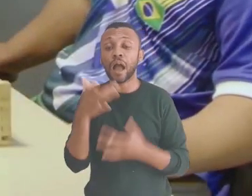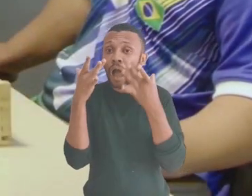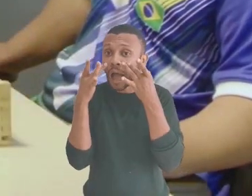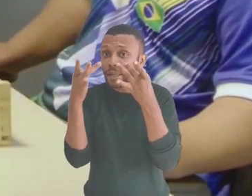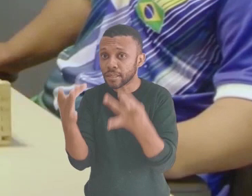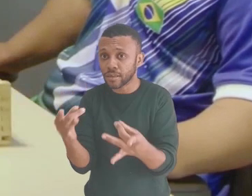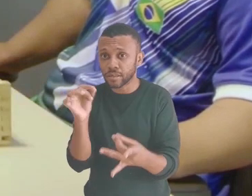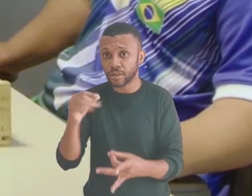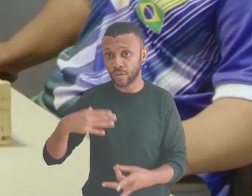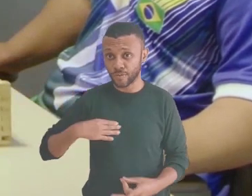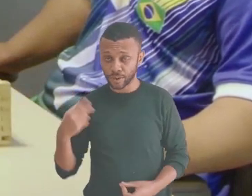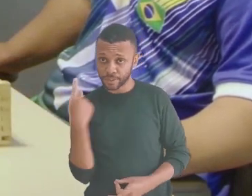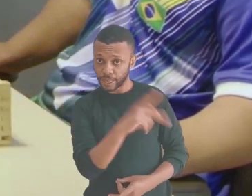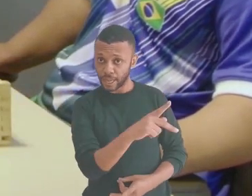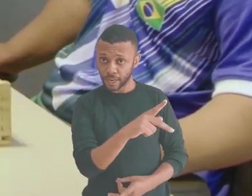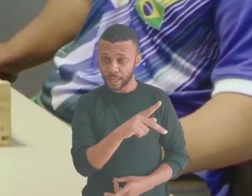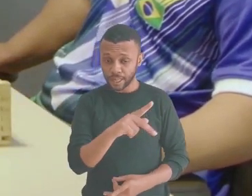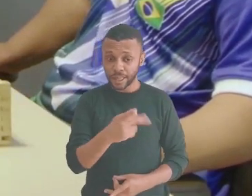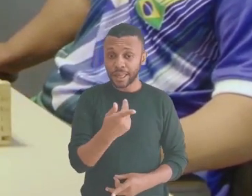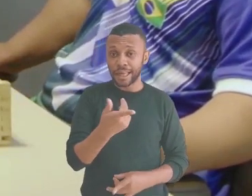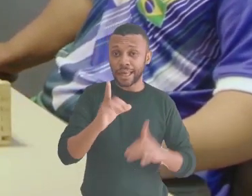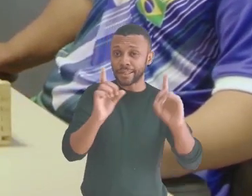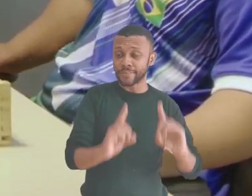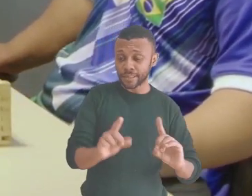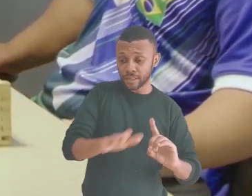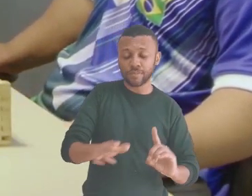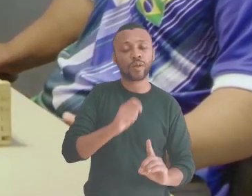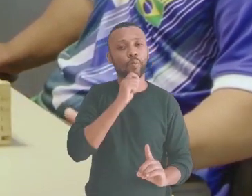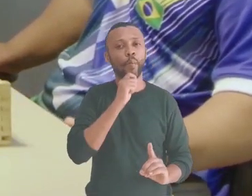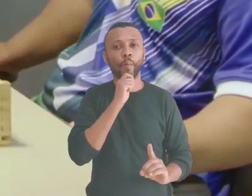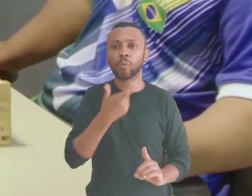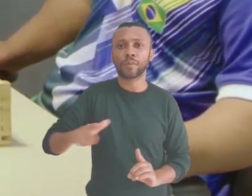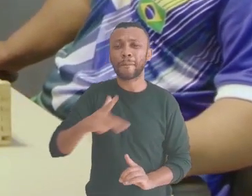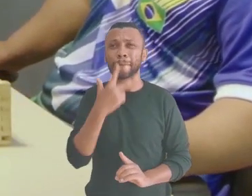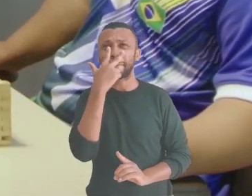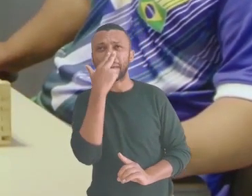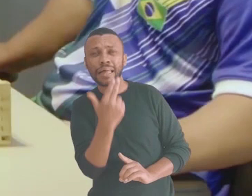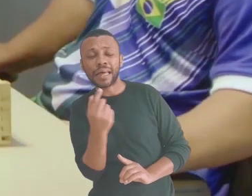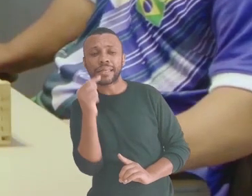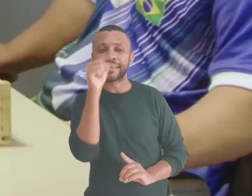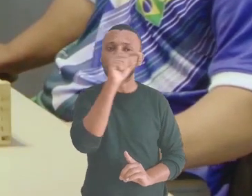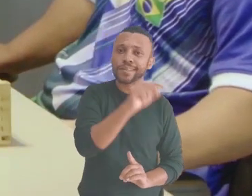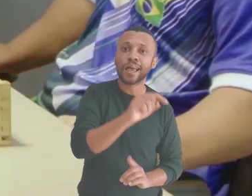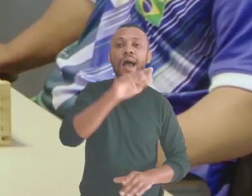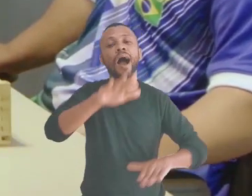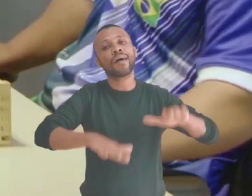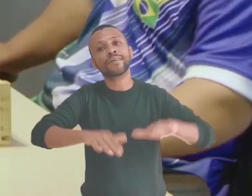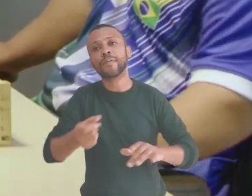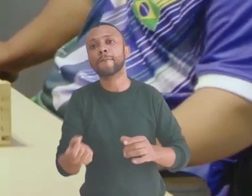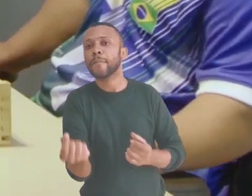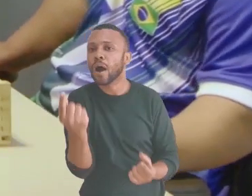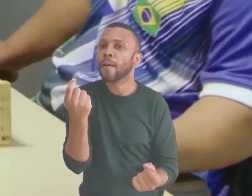dela não tem nanismo. Não, tá? O fato de aparecer, de surgir um Lamentavelmente. caso na